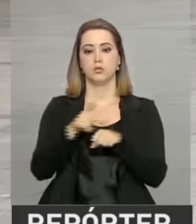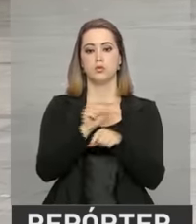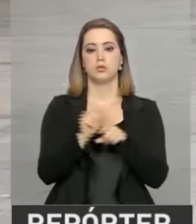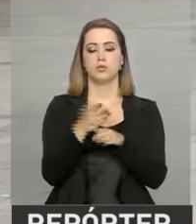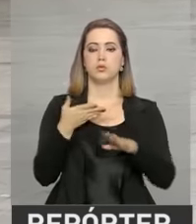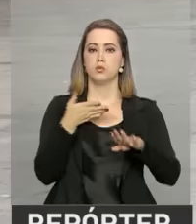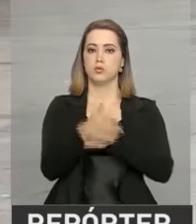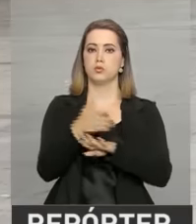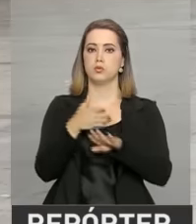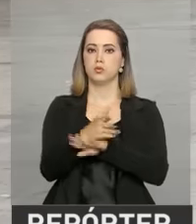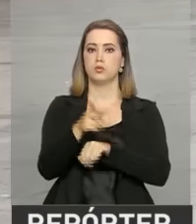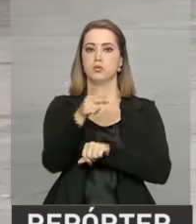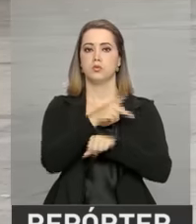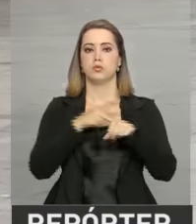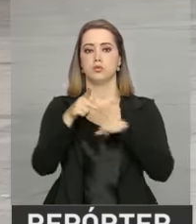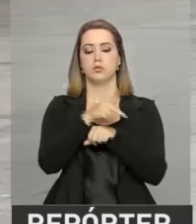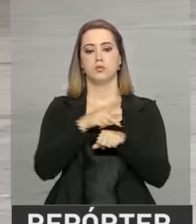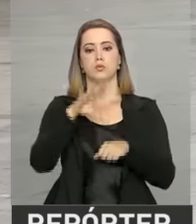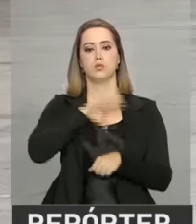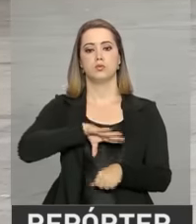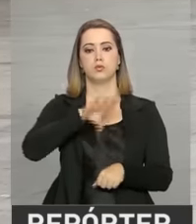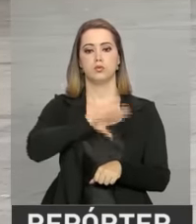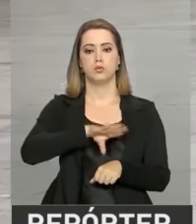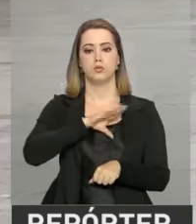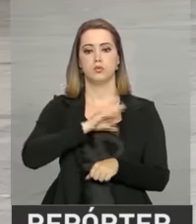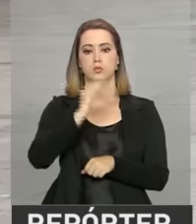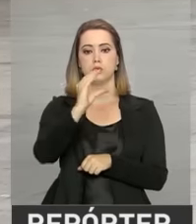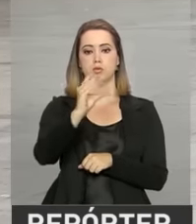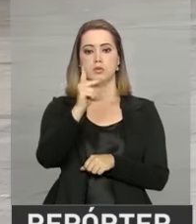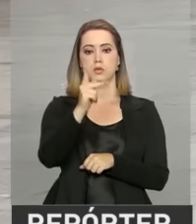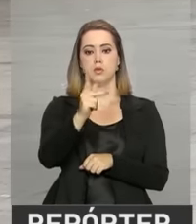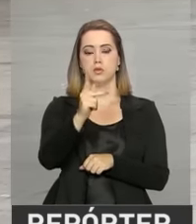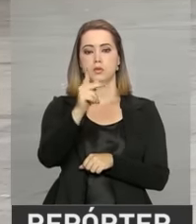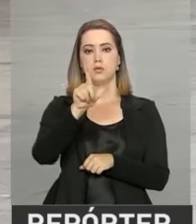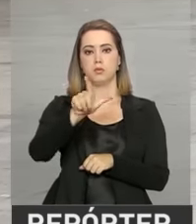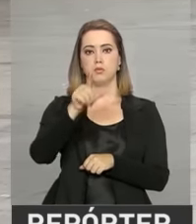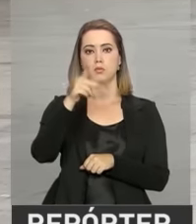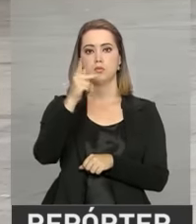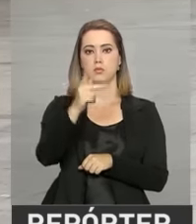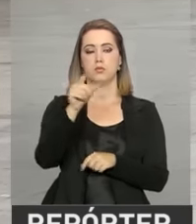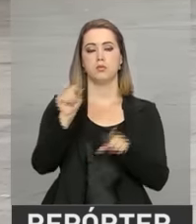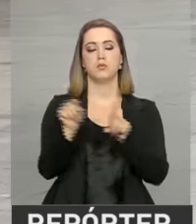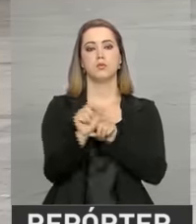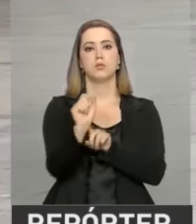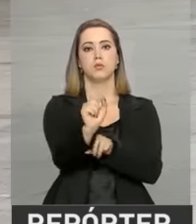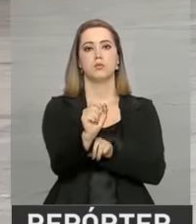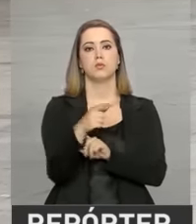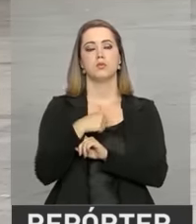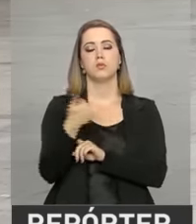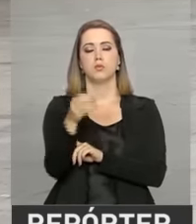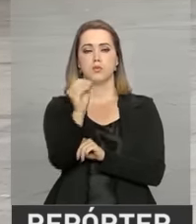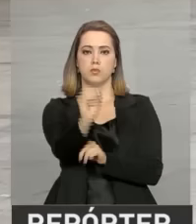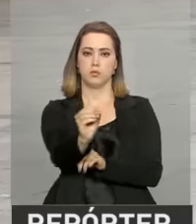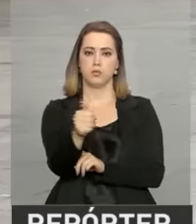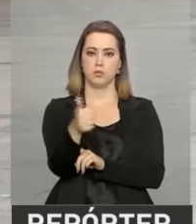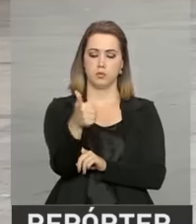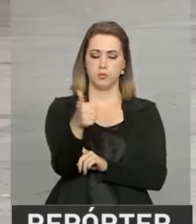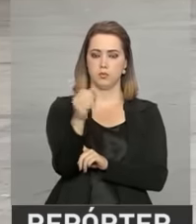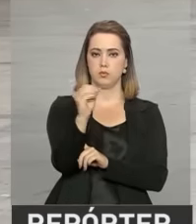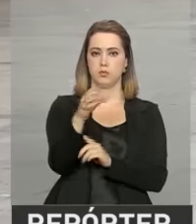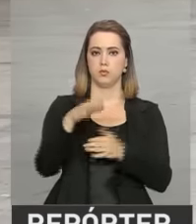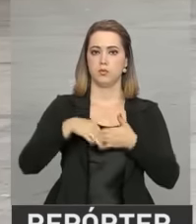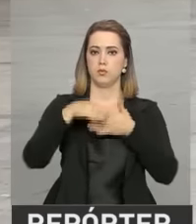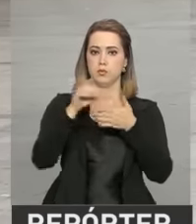comunidade dos países de língua portuguesa, a CPLP. Essas autoridades vieram ao Brasil para participar da 11ª conferência